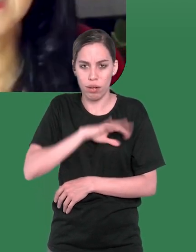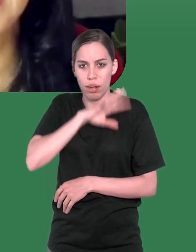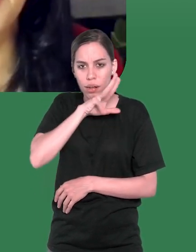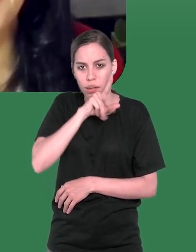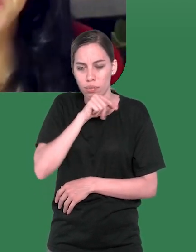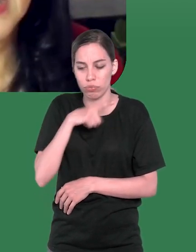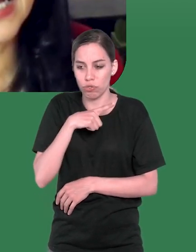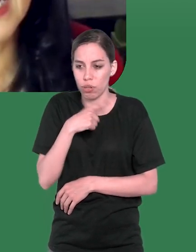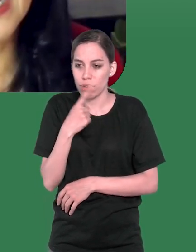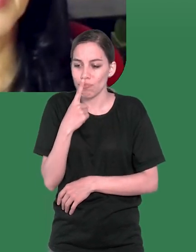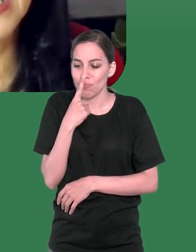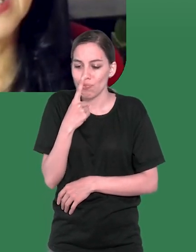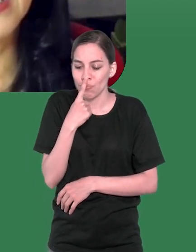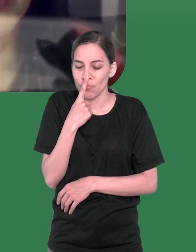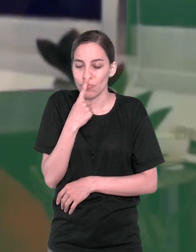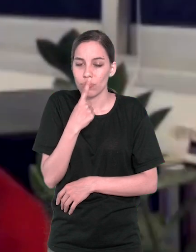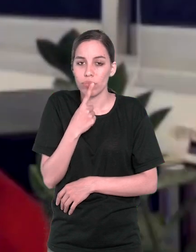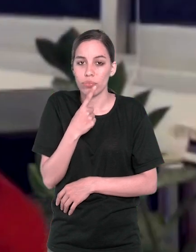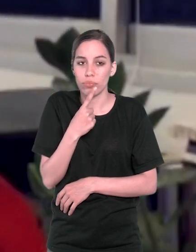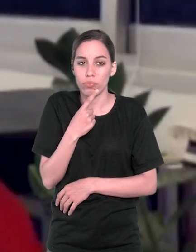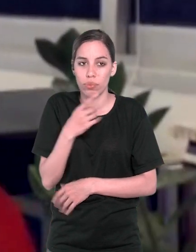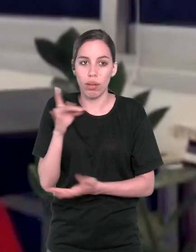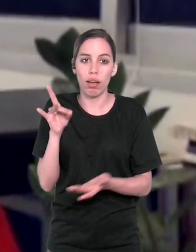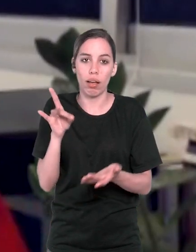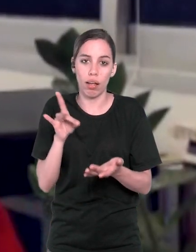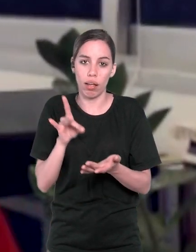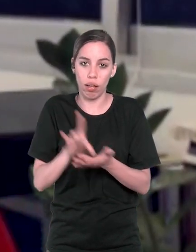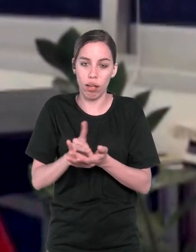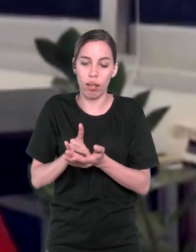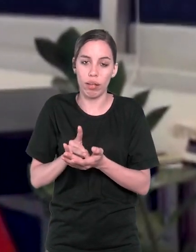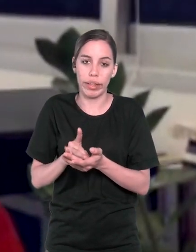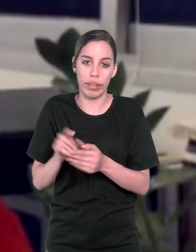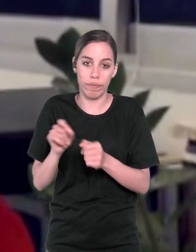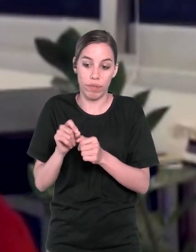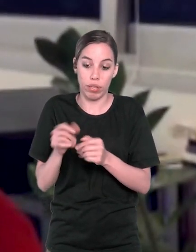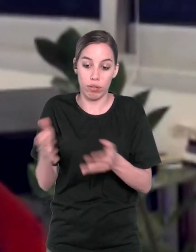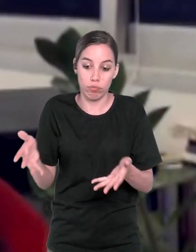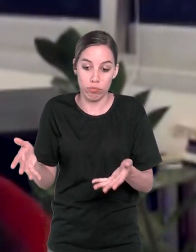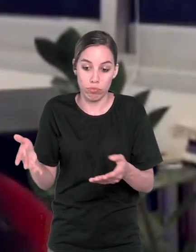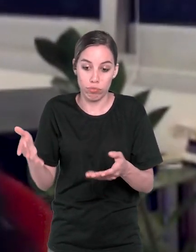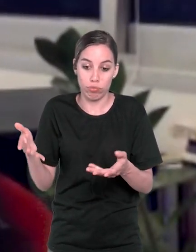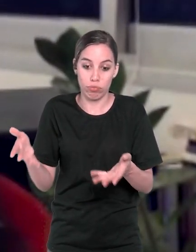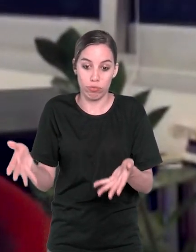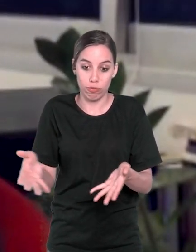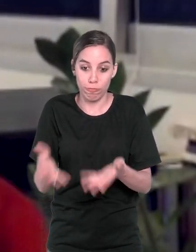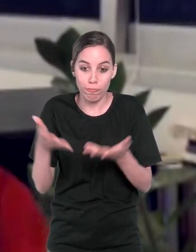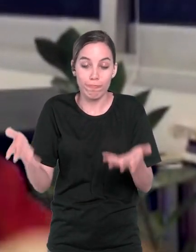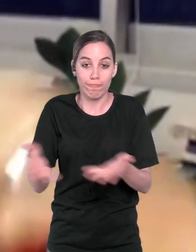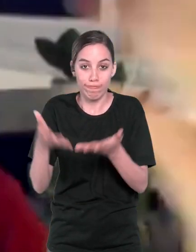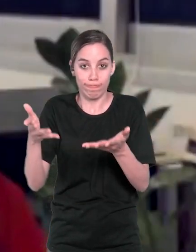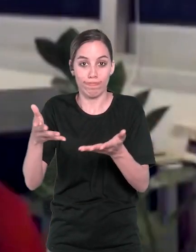esse fascínio, e é claro que isso motivou essa entrada, né,